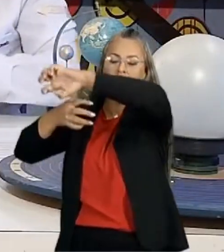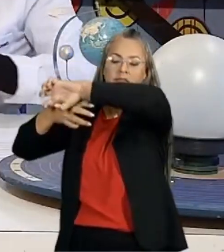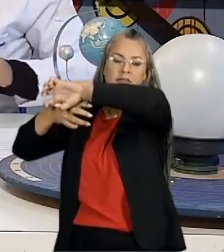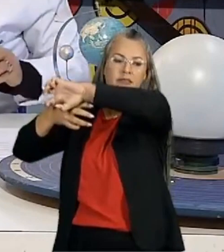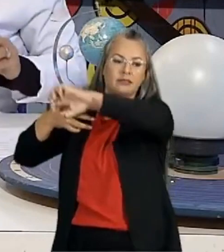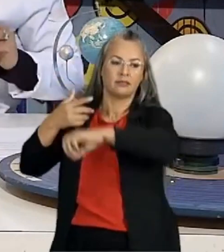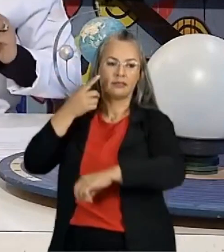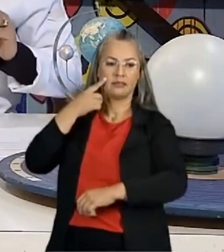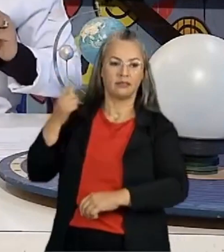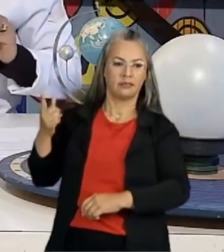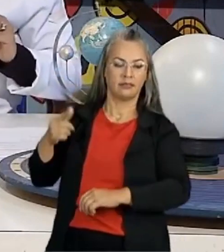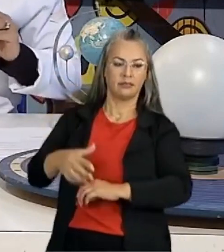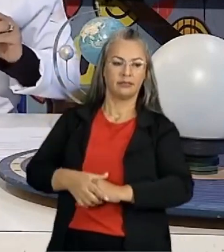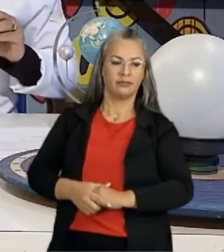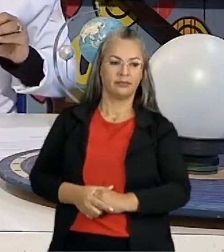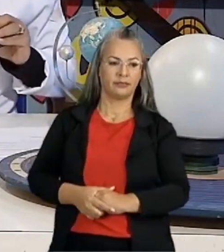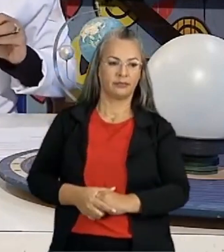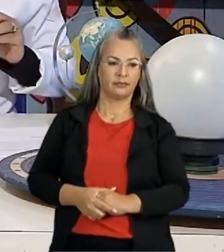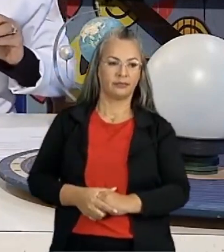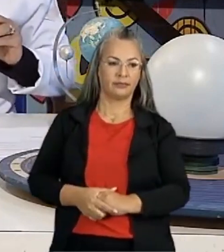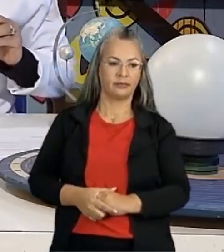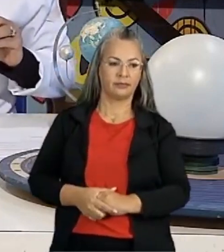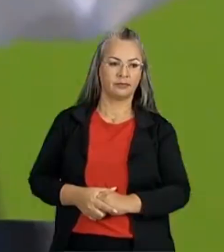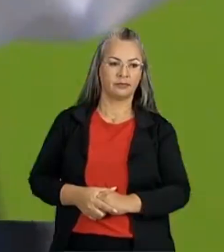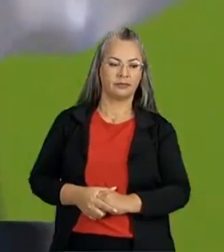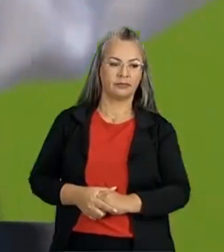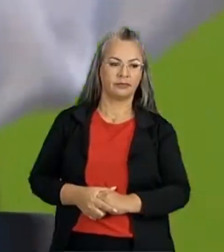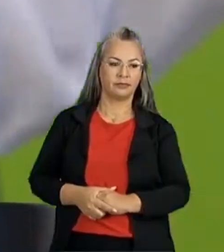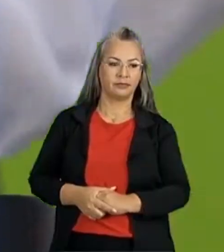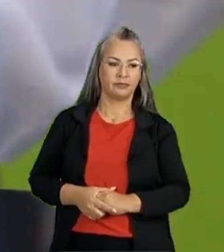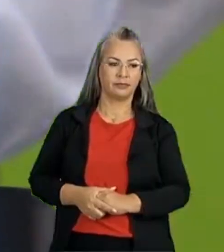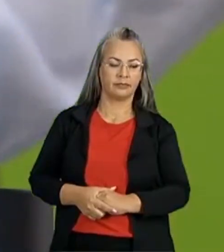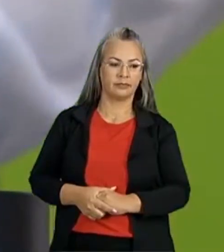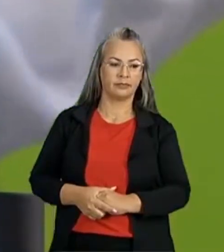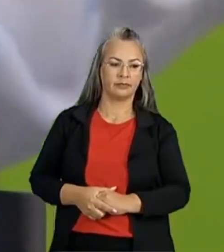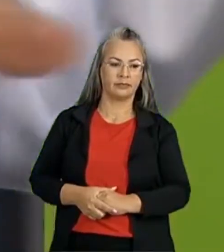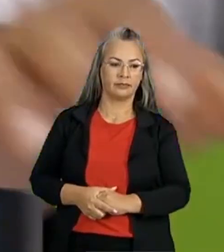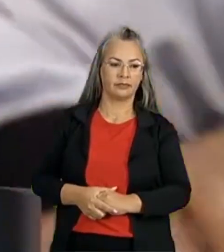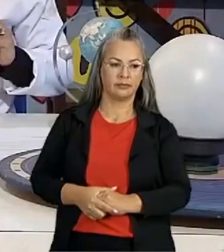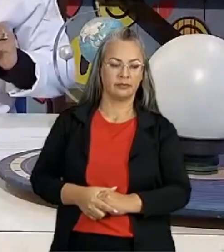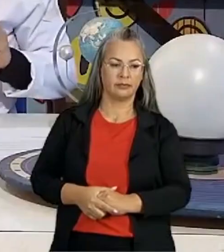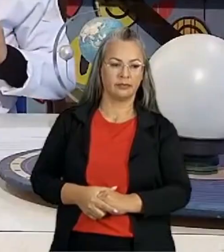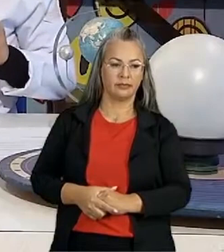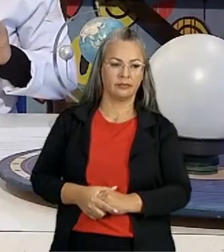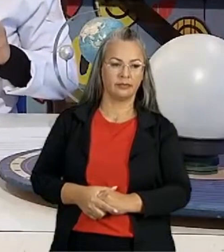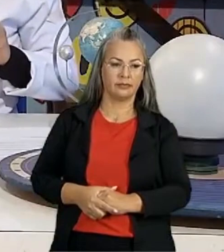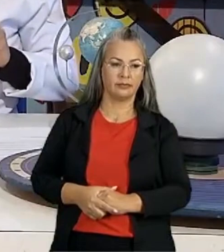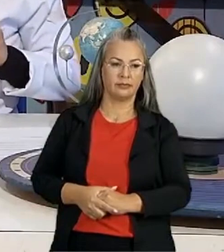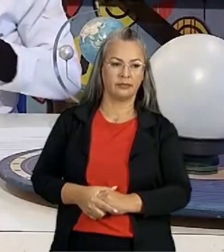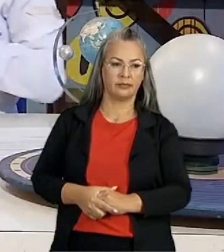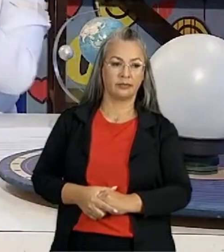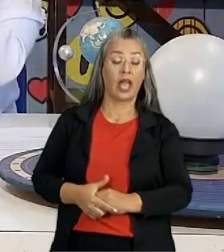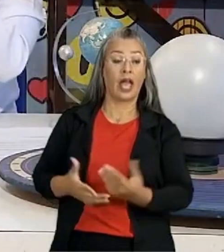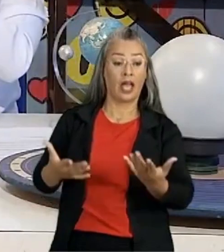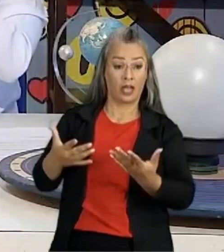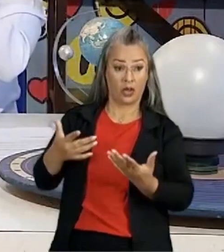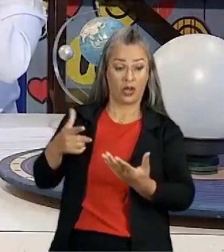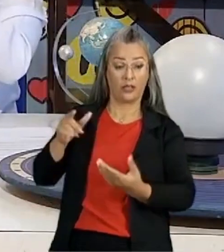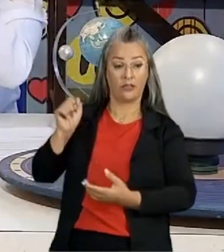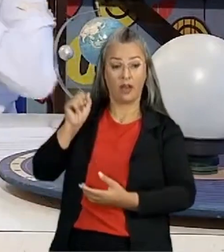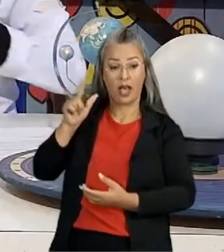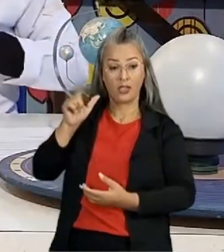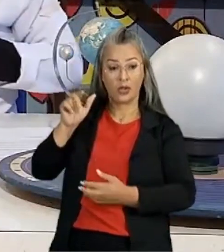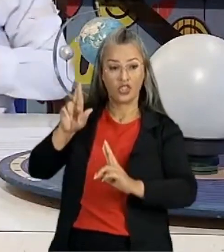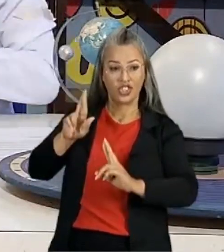Pode. Então aqui. Não, coloca o marronzinho pra cima. Fica à vontade. Marronzinho pra cima. Uhum.